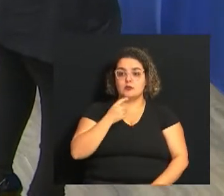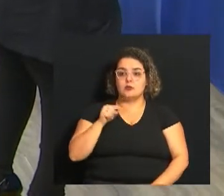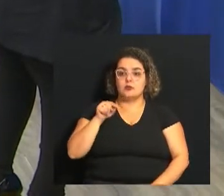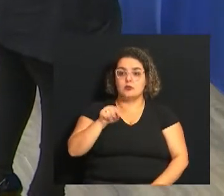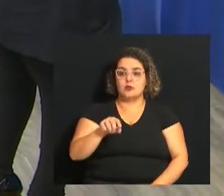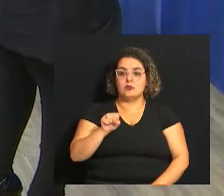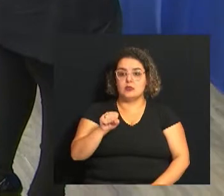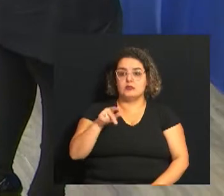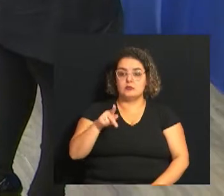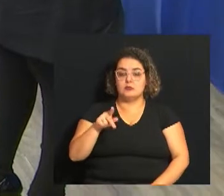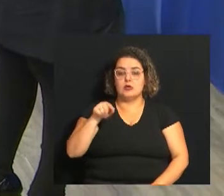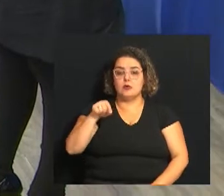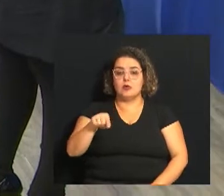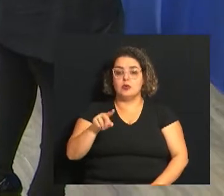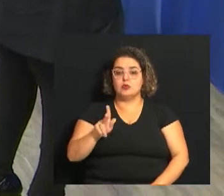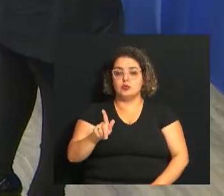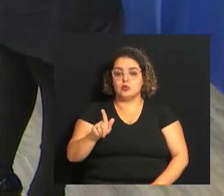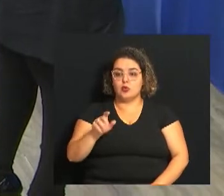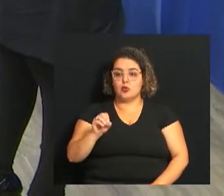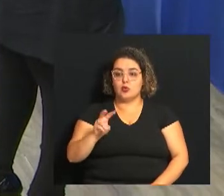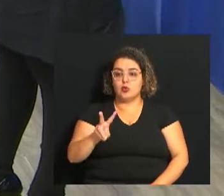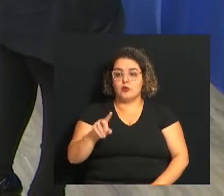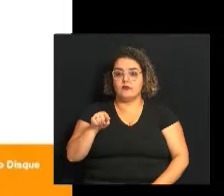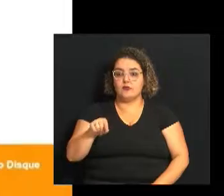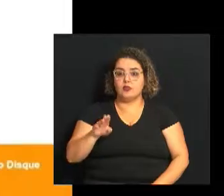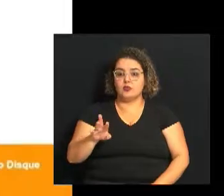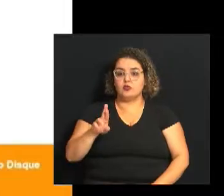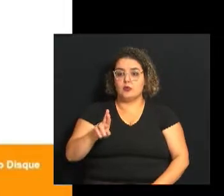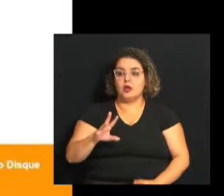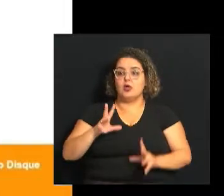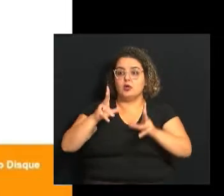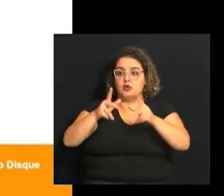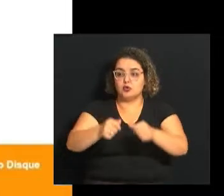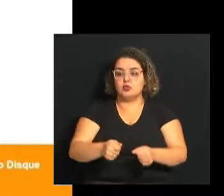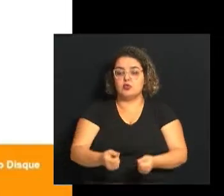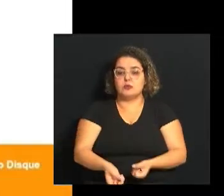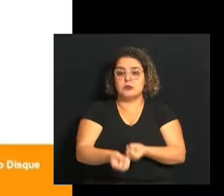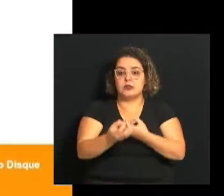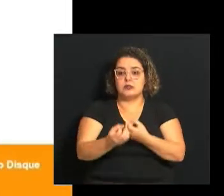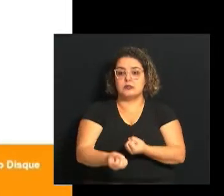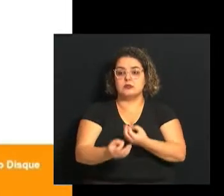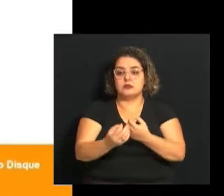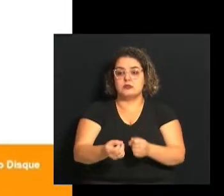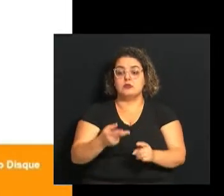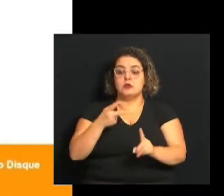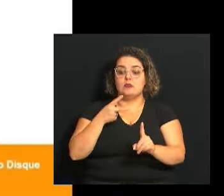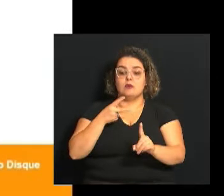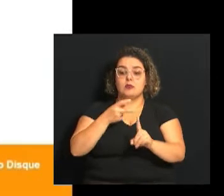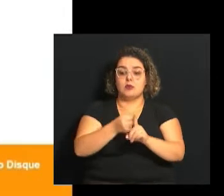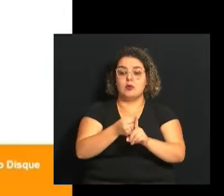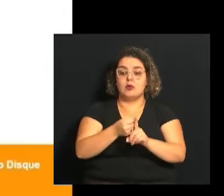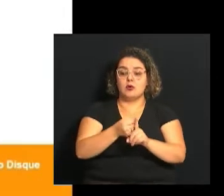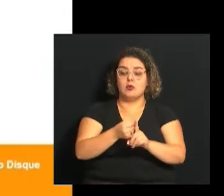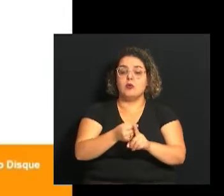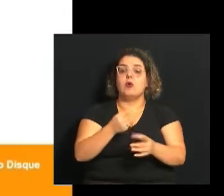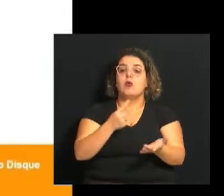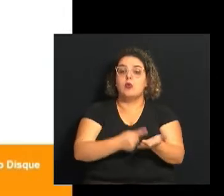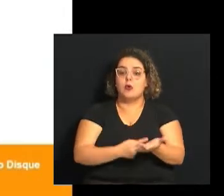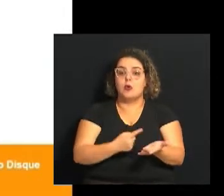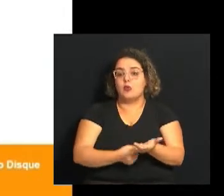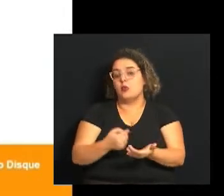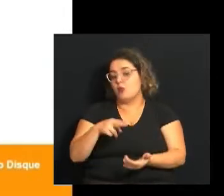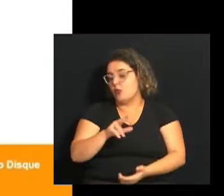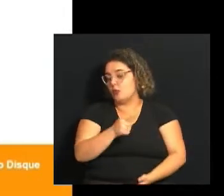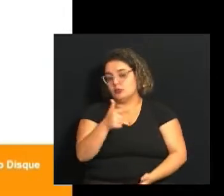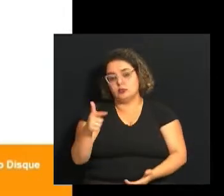vacina.campinas.sp.gov.br. Você tem acesso a todas as informações em relação à vacinação com agendamento ou sem